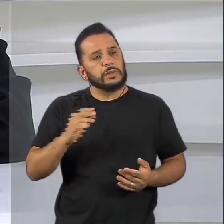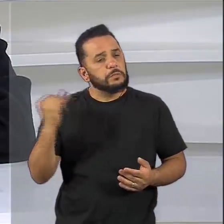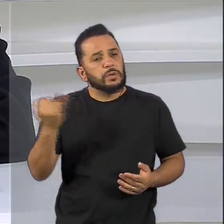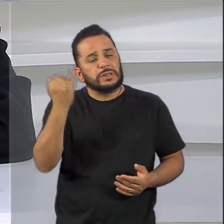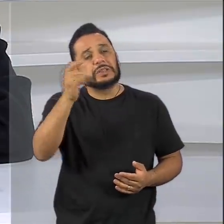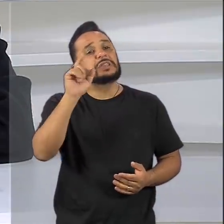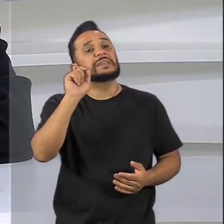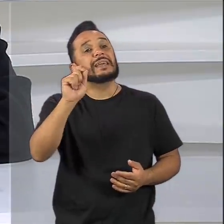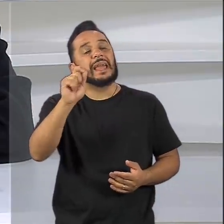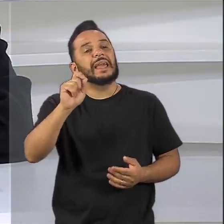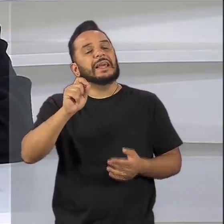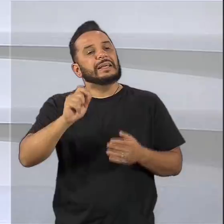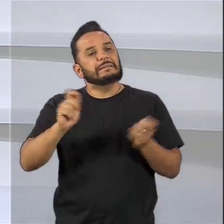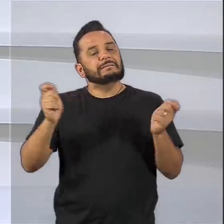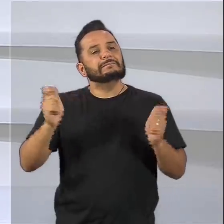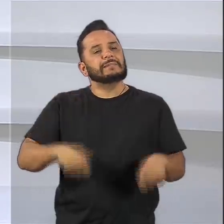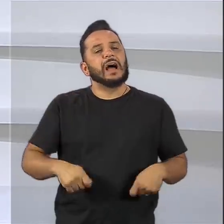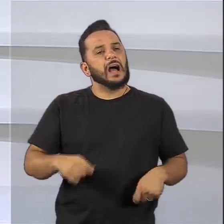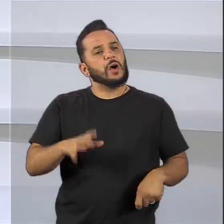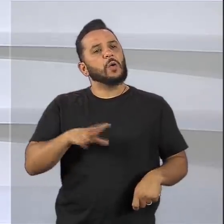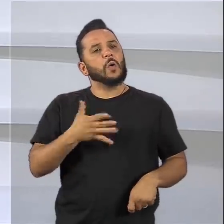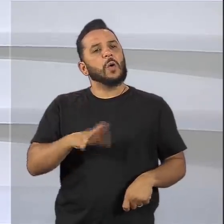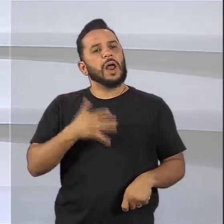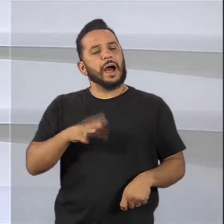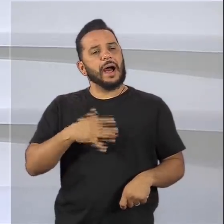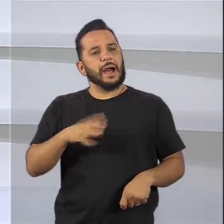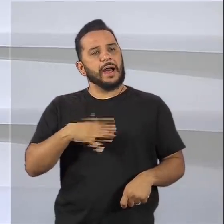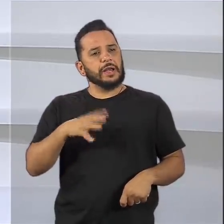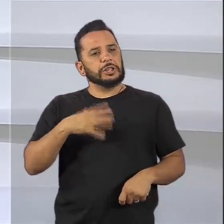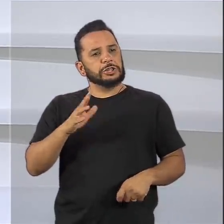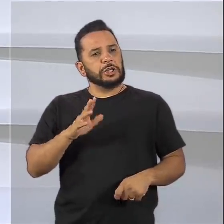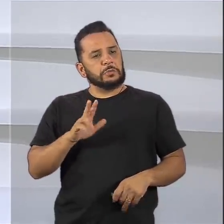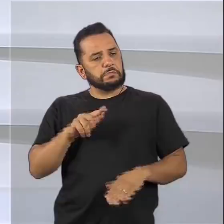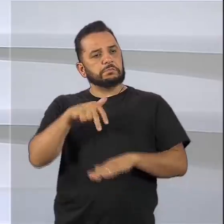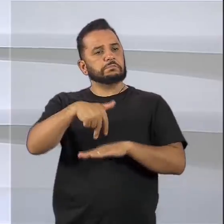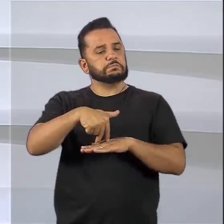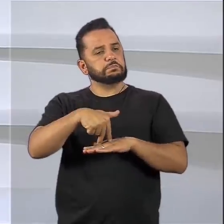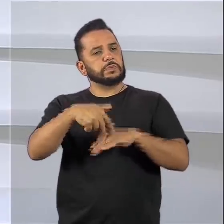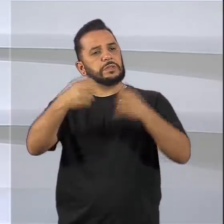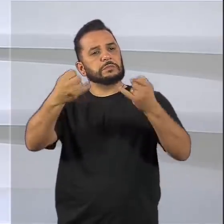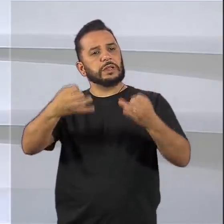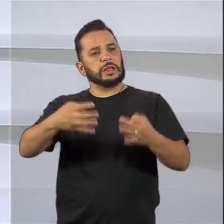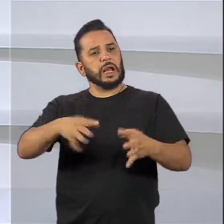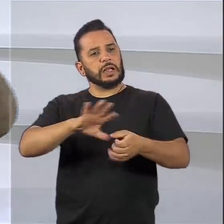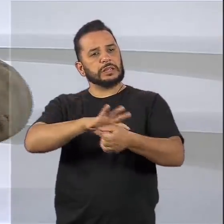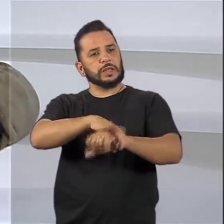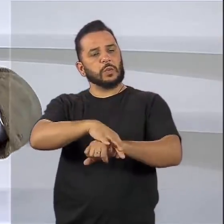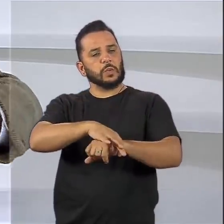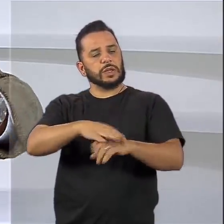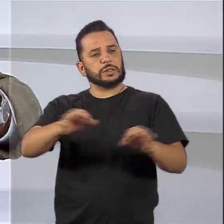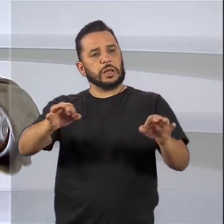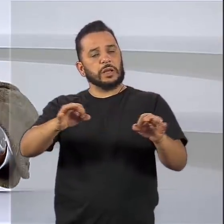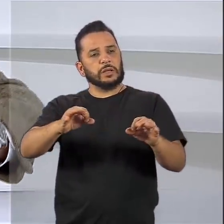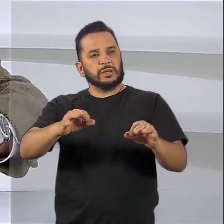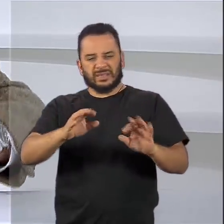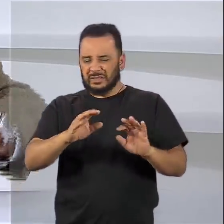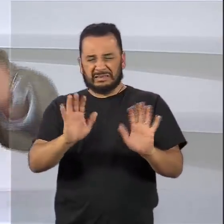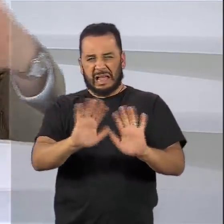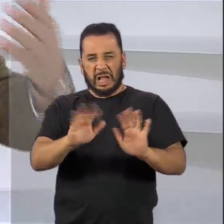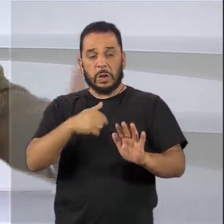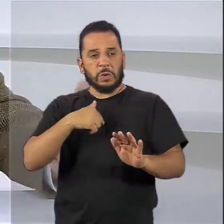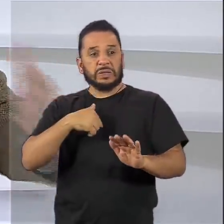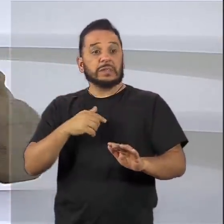será capaz de produzir, não um discurso farsesco sobre segurança, né? Que é tudo resolvido a bala, mas quem vai pensar